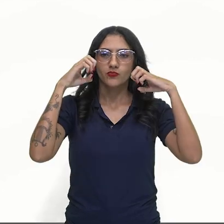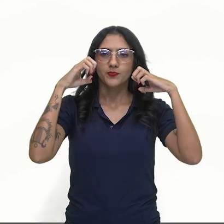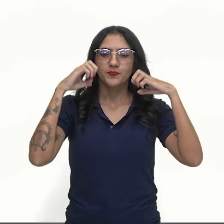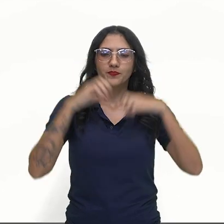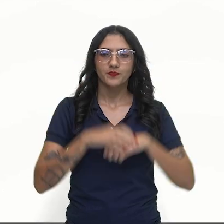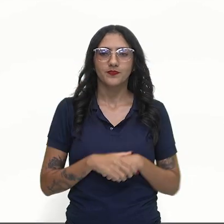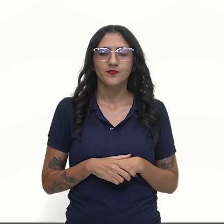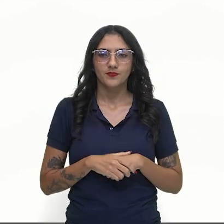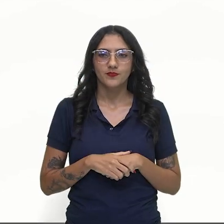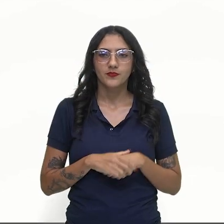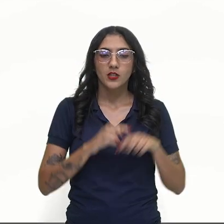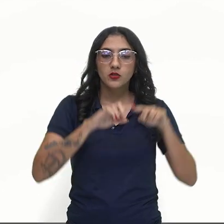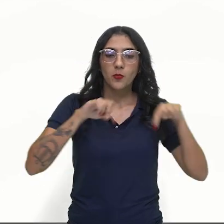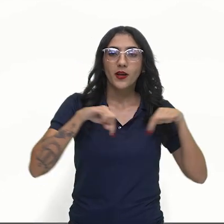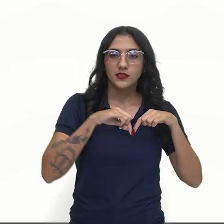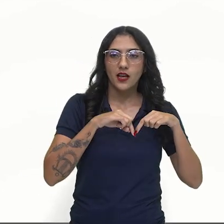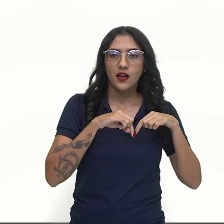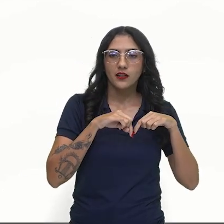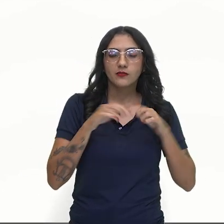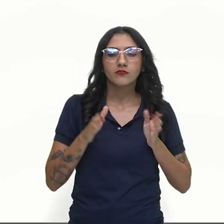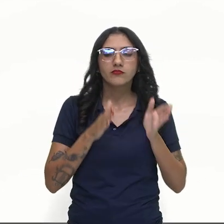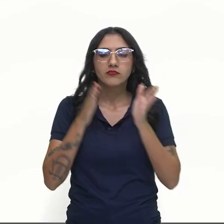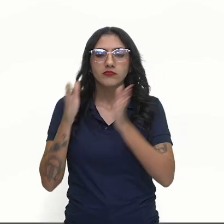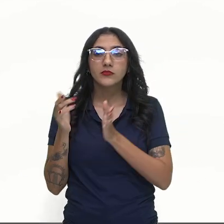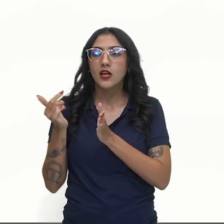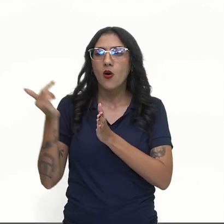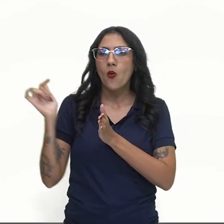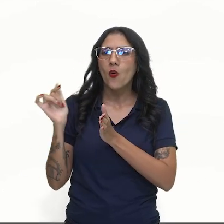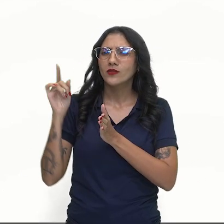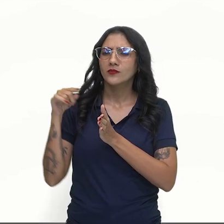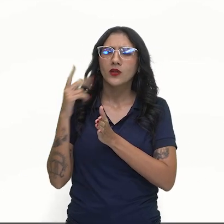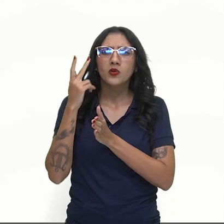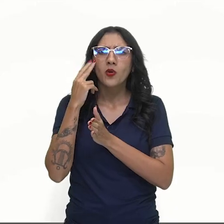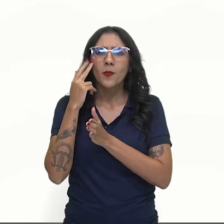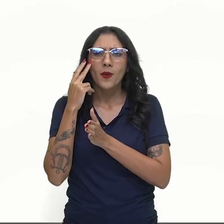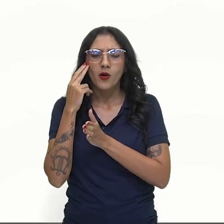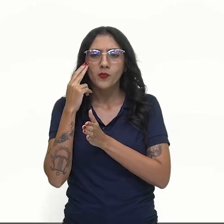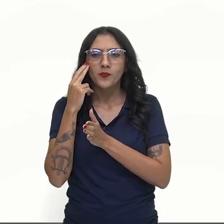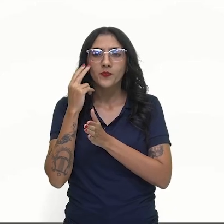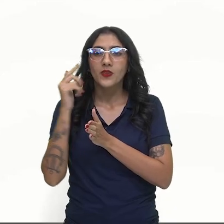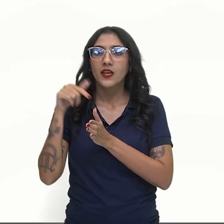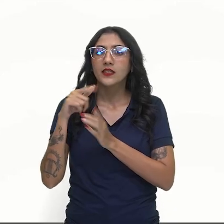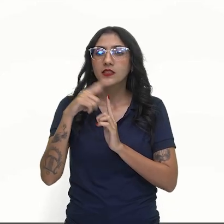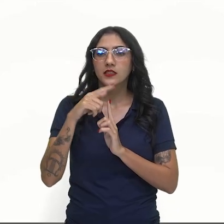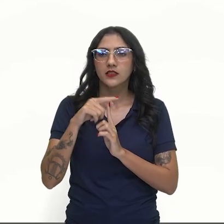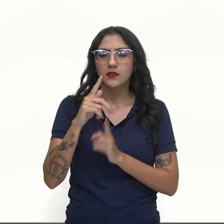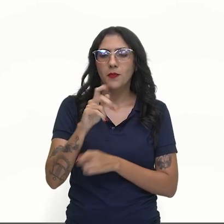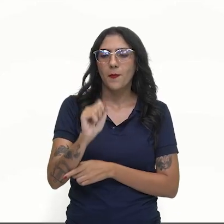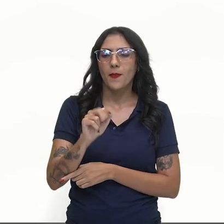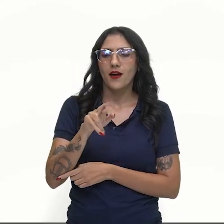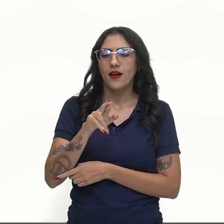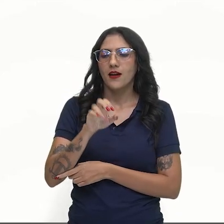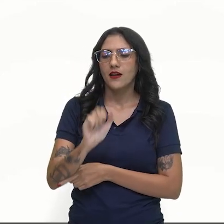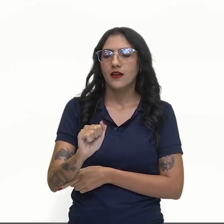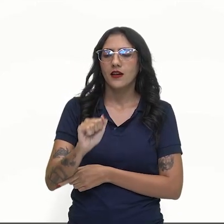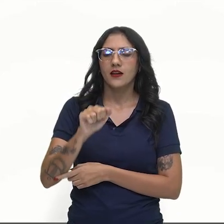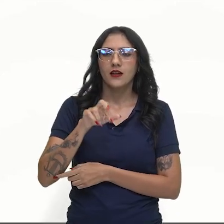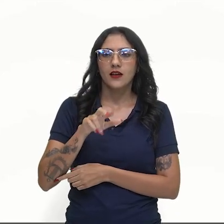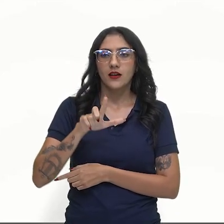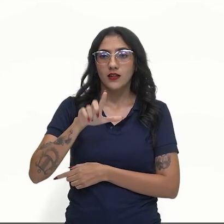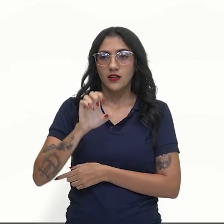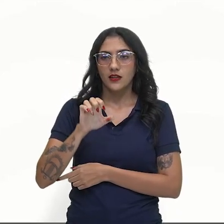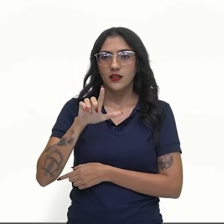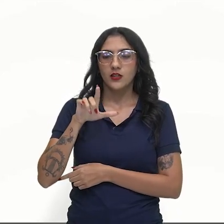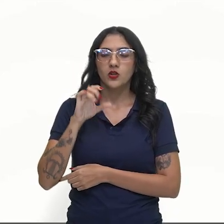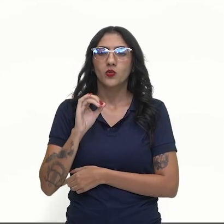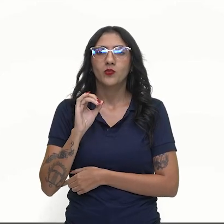que na outra sala continua funcionando normal. Isso é chamado de paralelo, porque os componentes